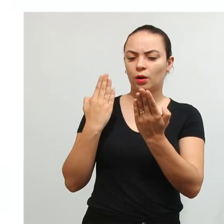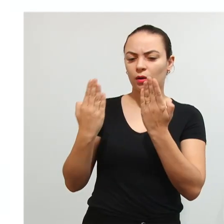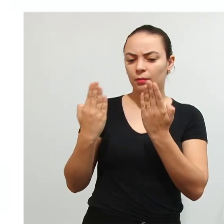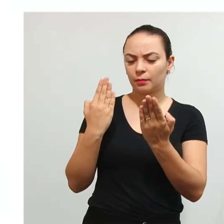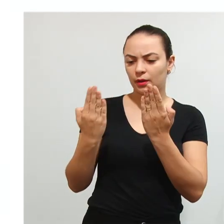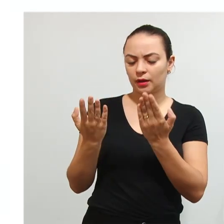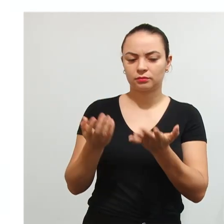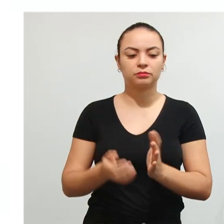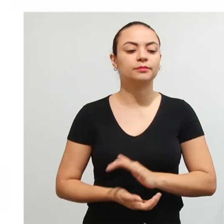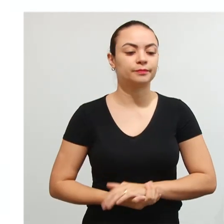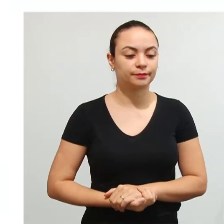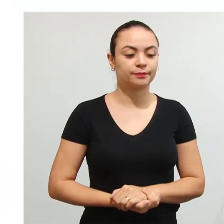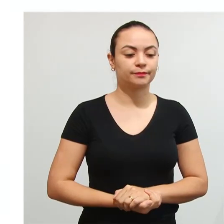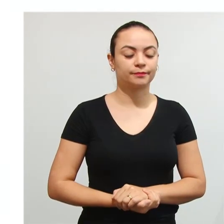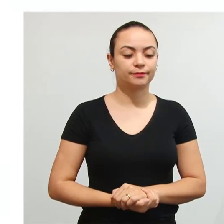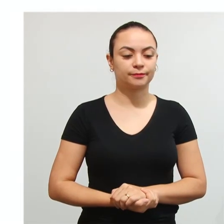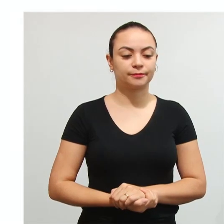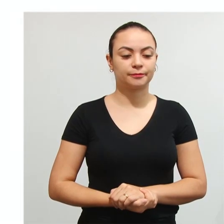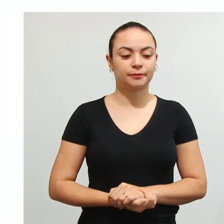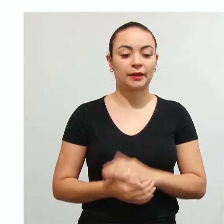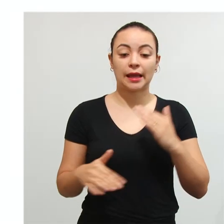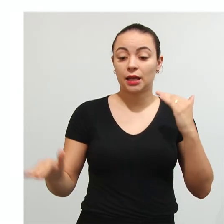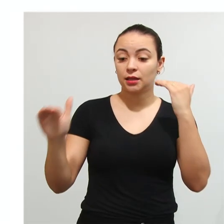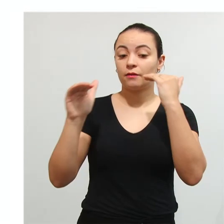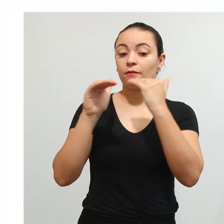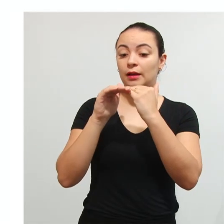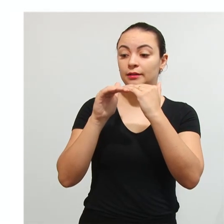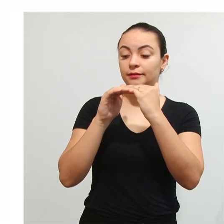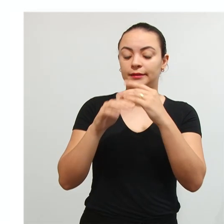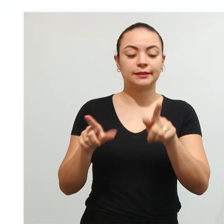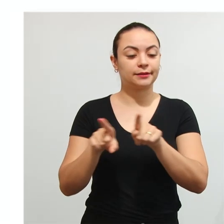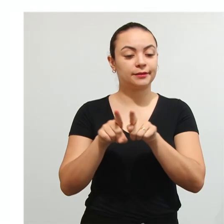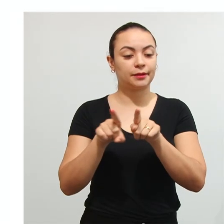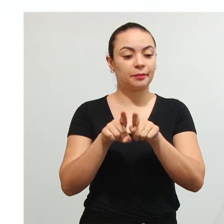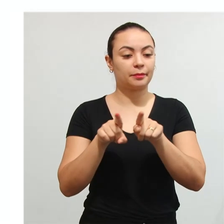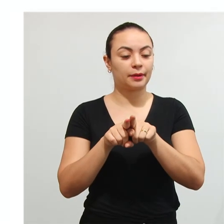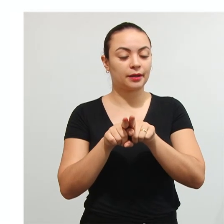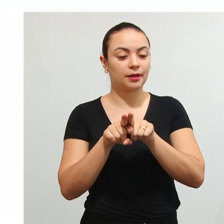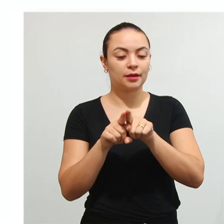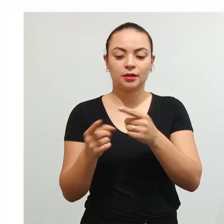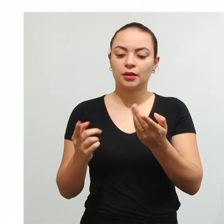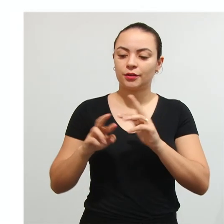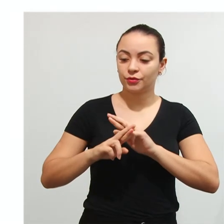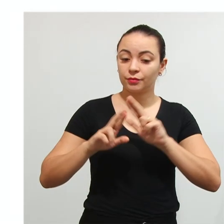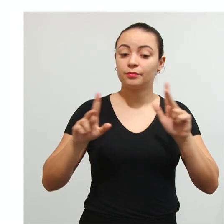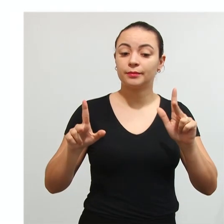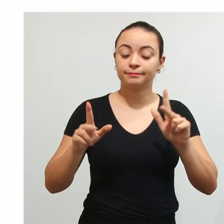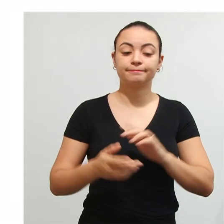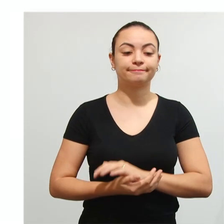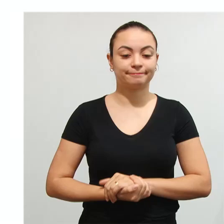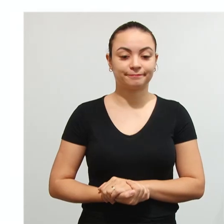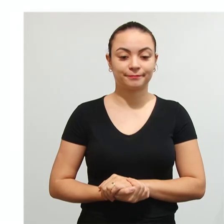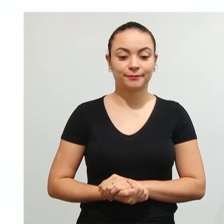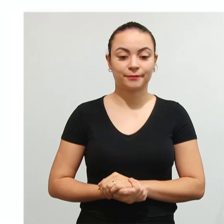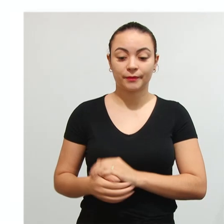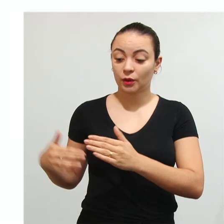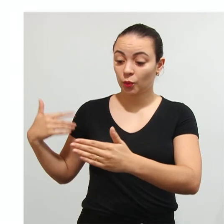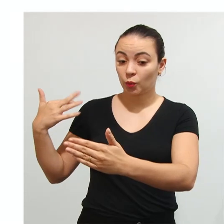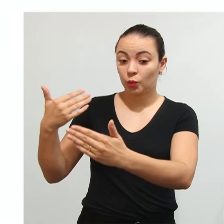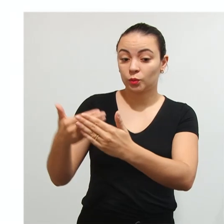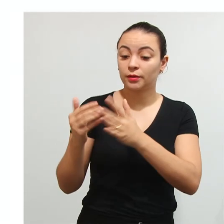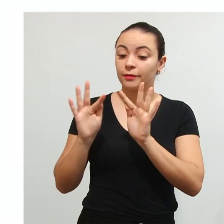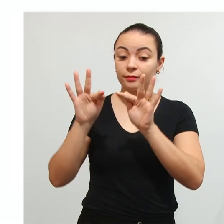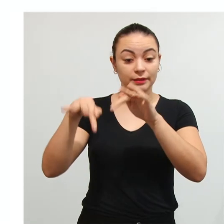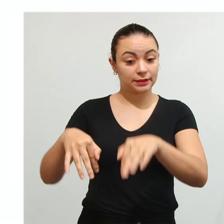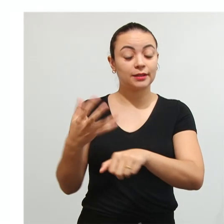taxas equivalentes. Com isso, a gente espera que, ao término da disciplina, você consiga fazer uma